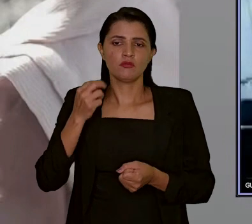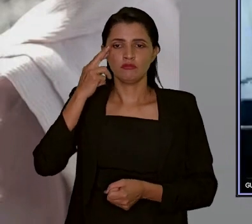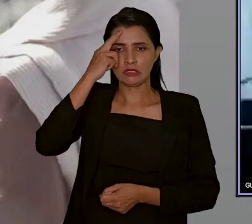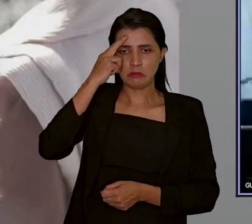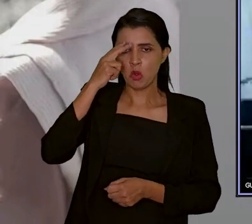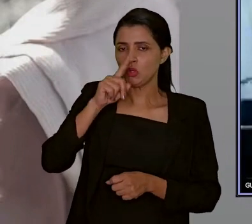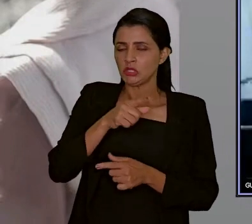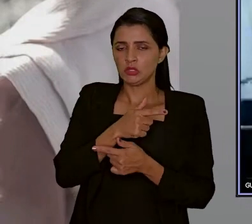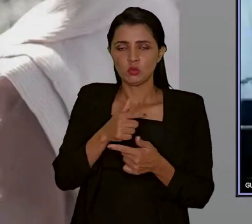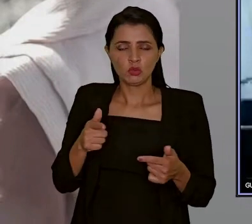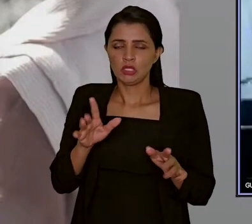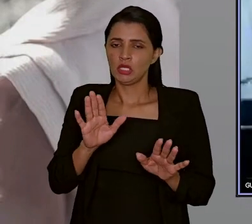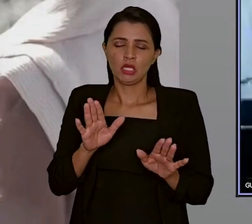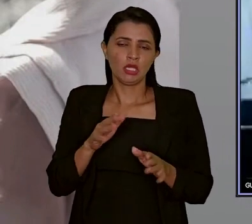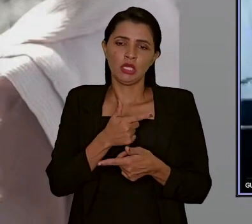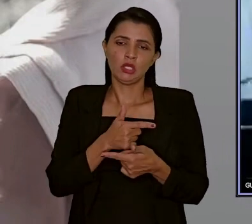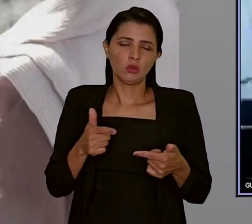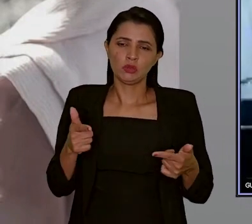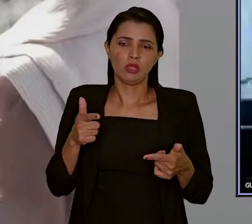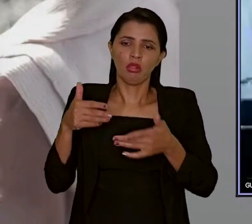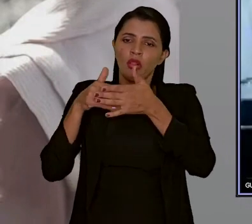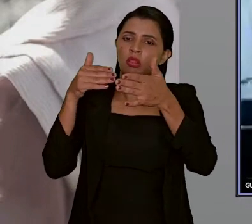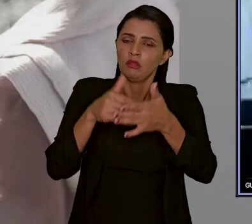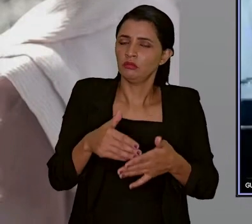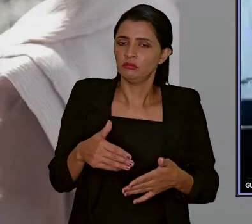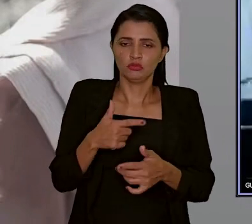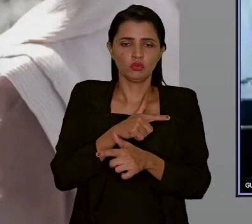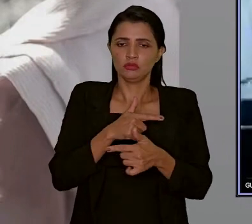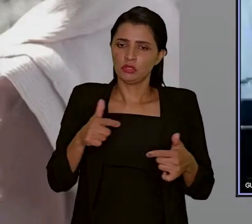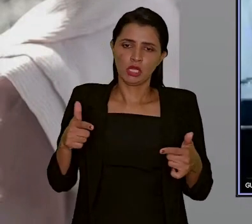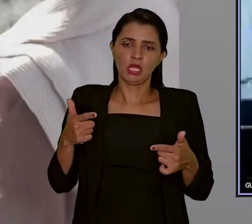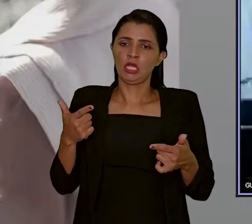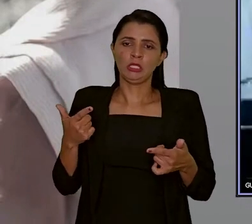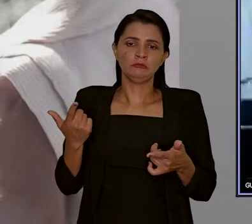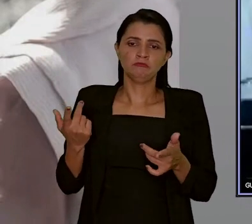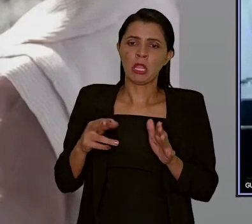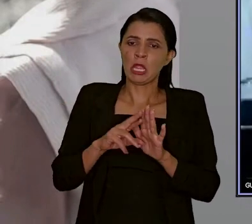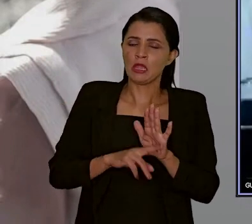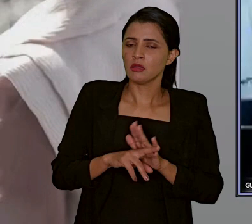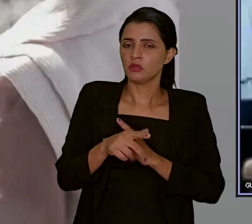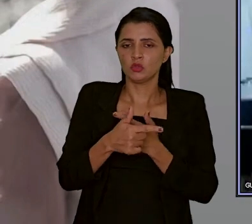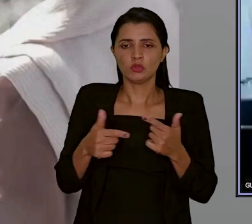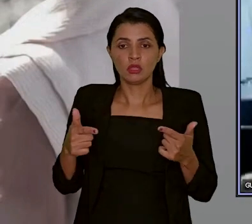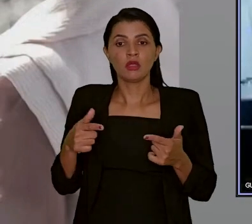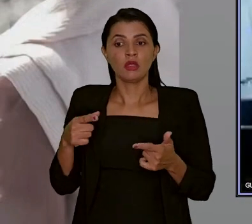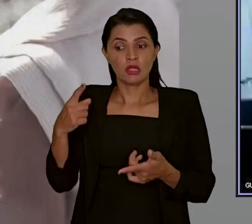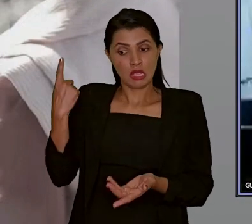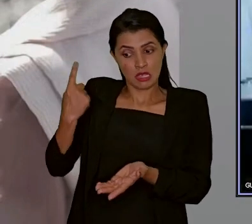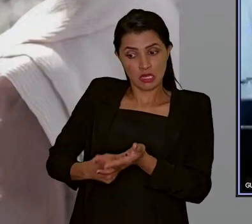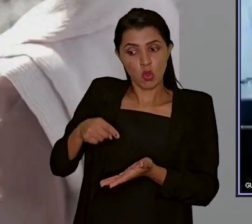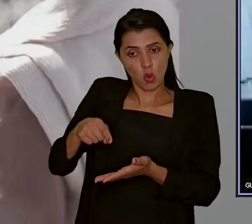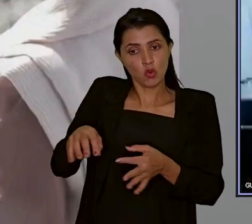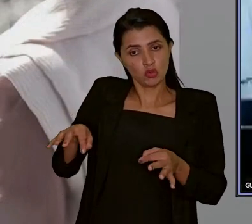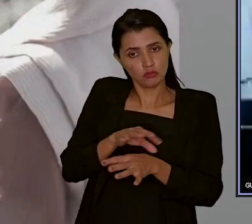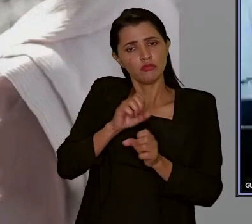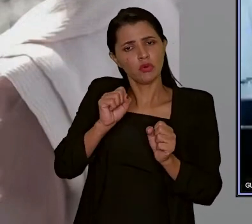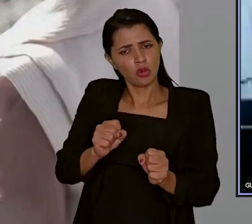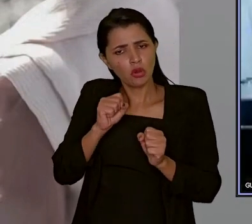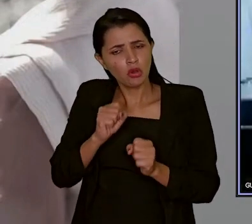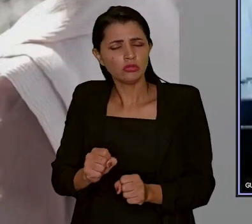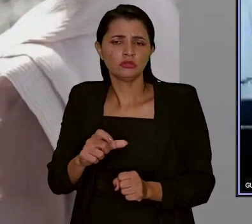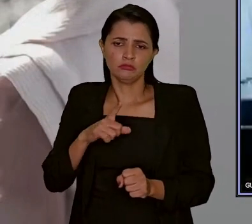nenhum impedimento, nenhum obstáculo, nenhuma restrição a que no acordo possa haver também